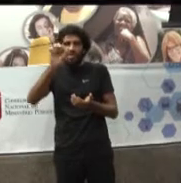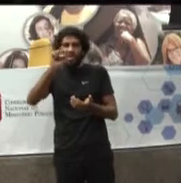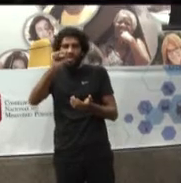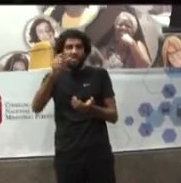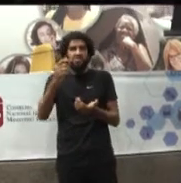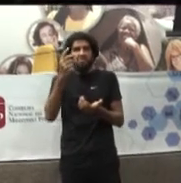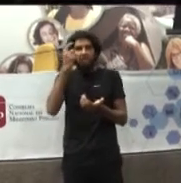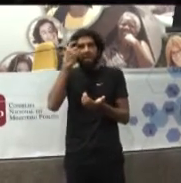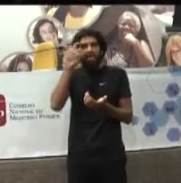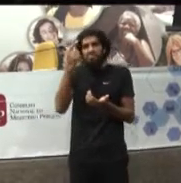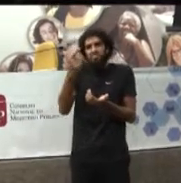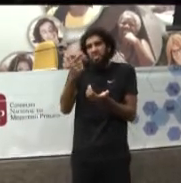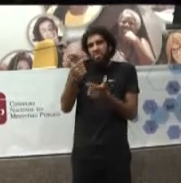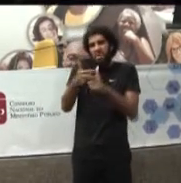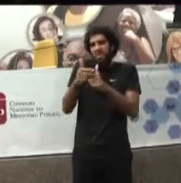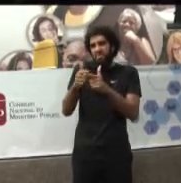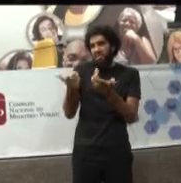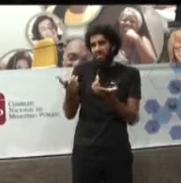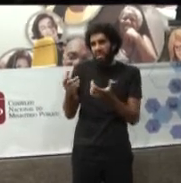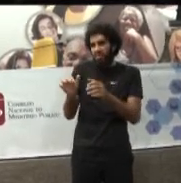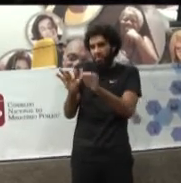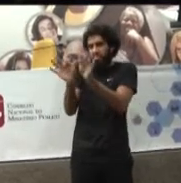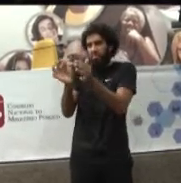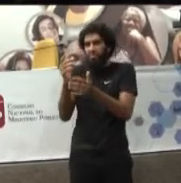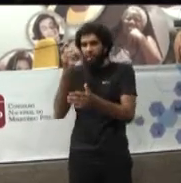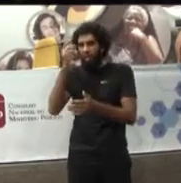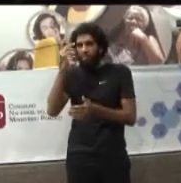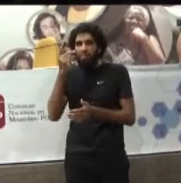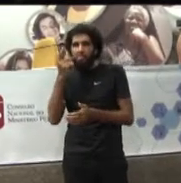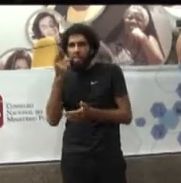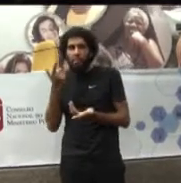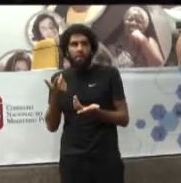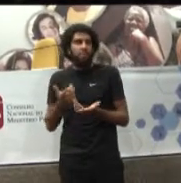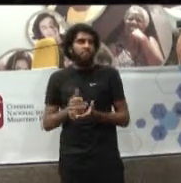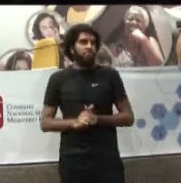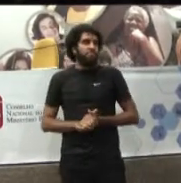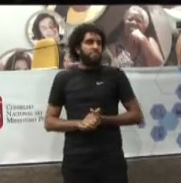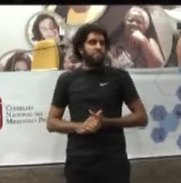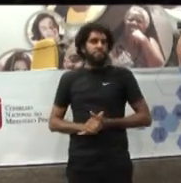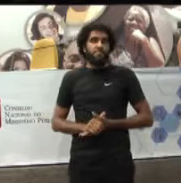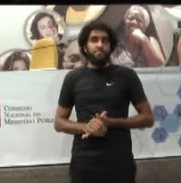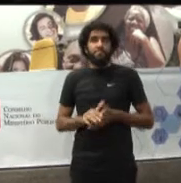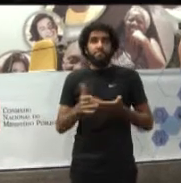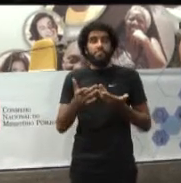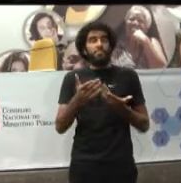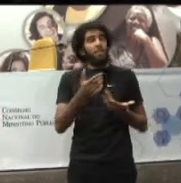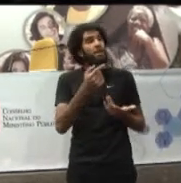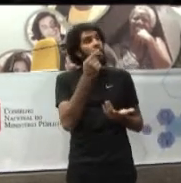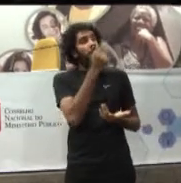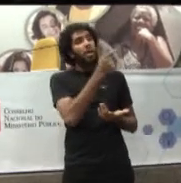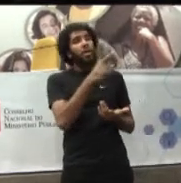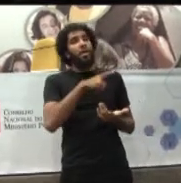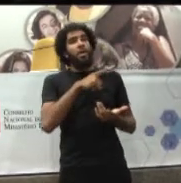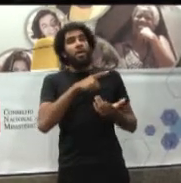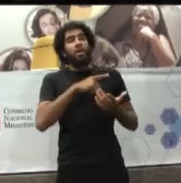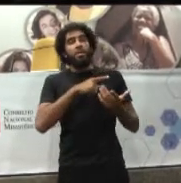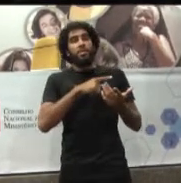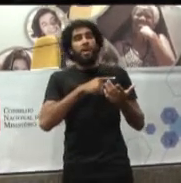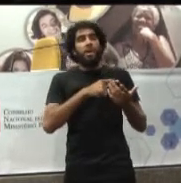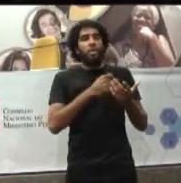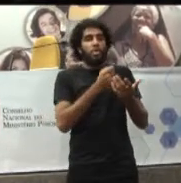problema então eu acho que isso aí não é uma coisa interessante aqui apenas os gastos meu tempo está acabando